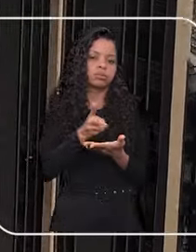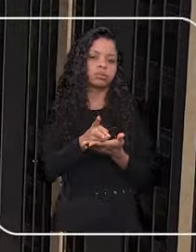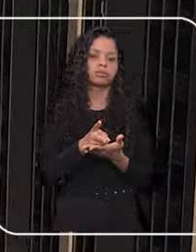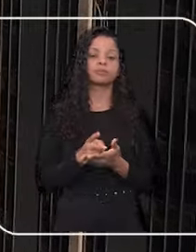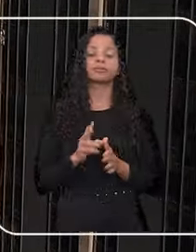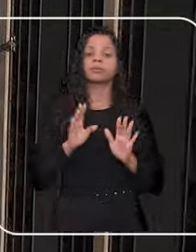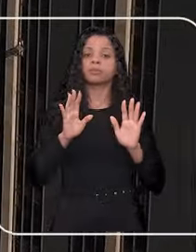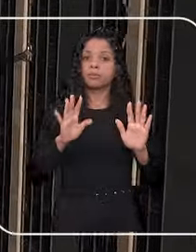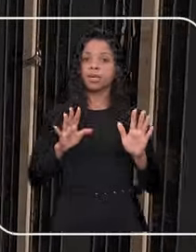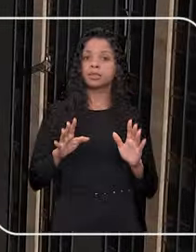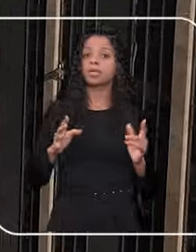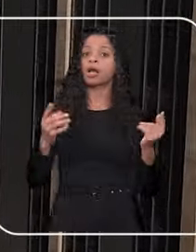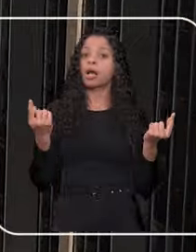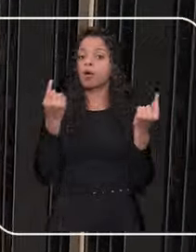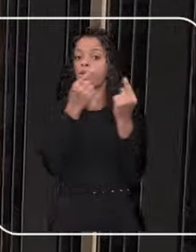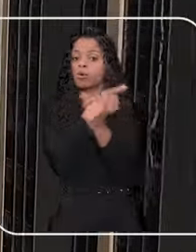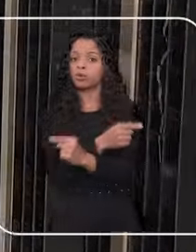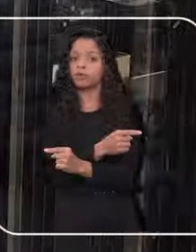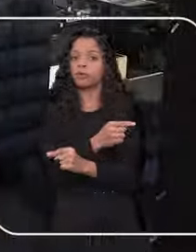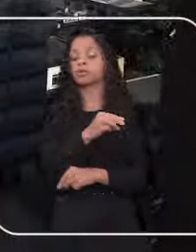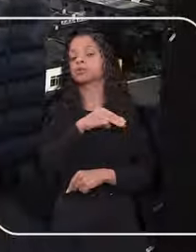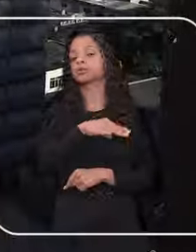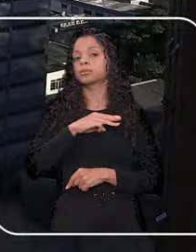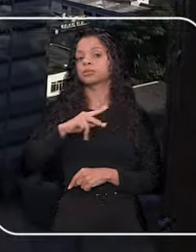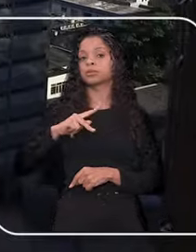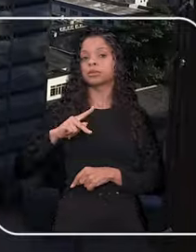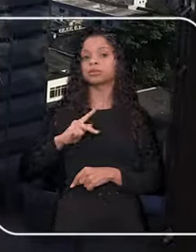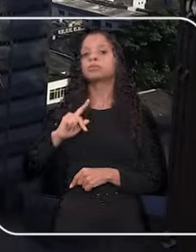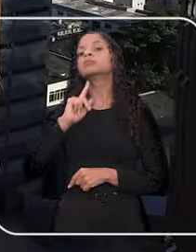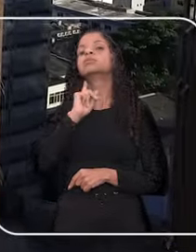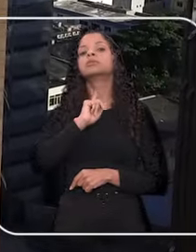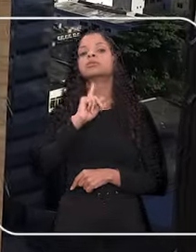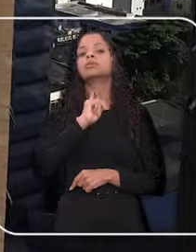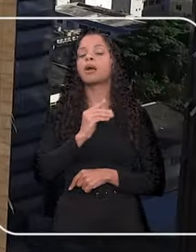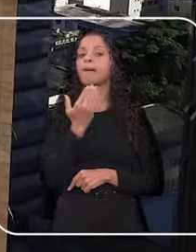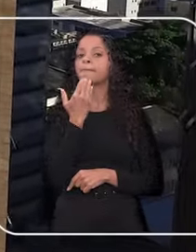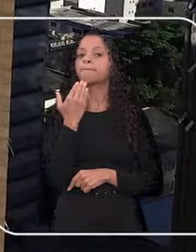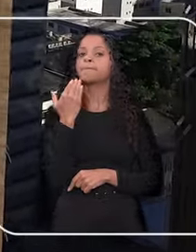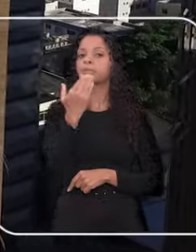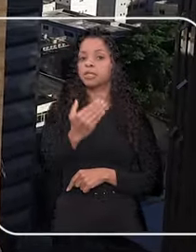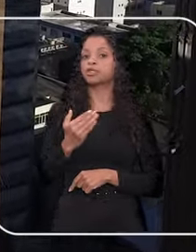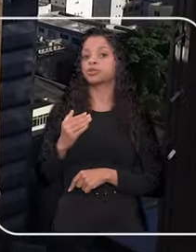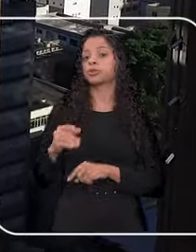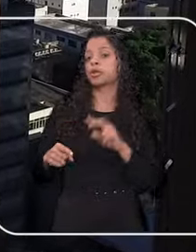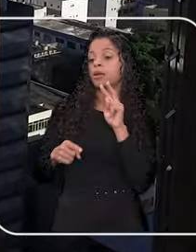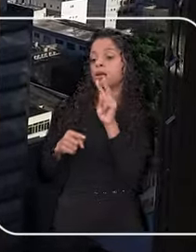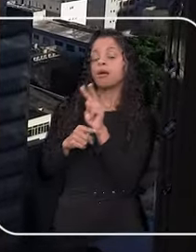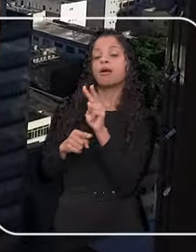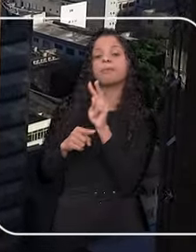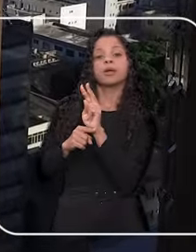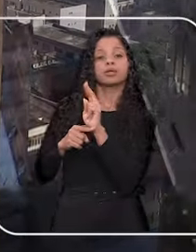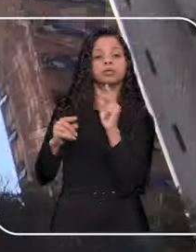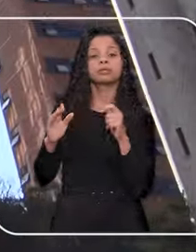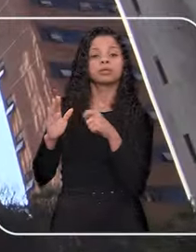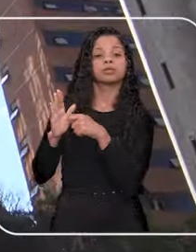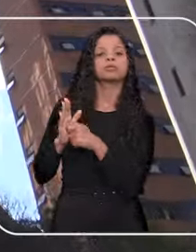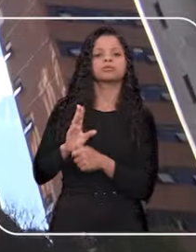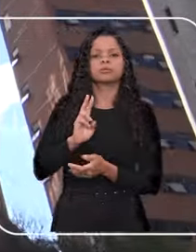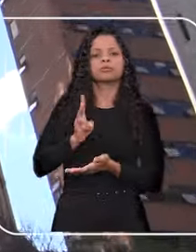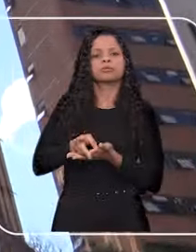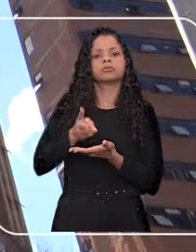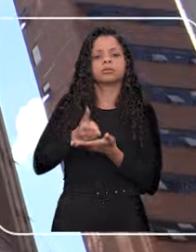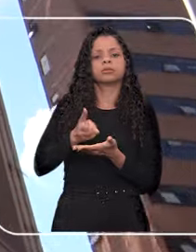representativos da controvérsia o Ministério Público de Minas Gerais pediu que as medidas protetivas concedidas a uma mulher fossem